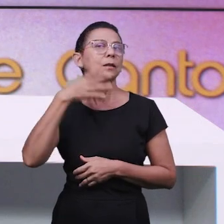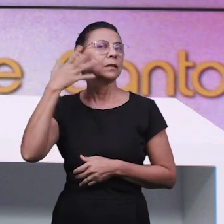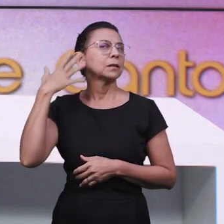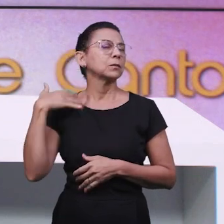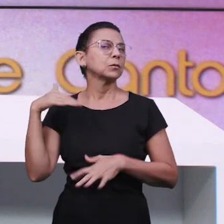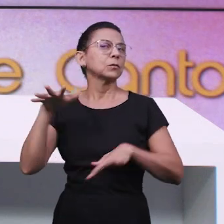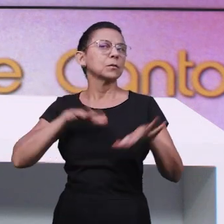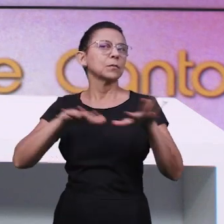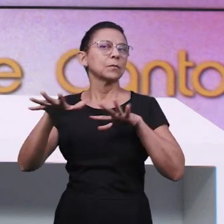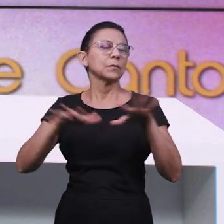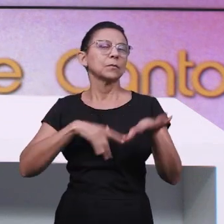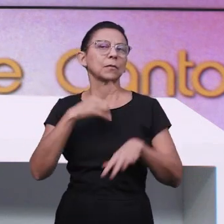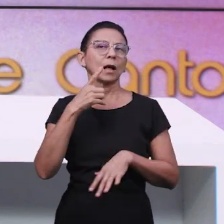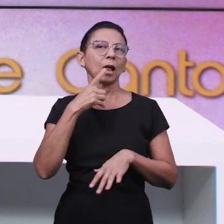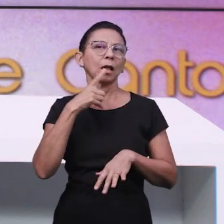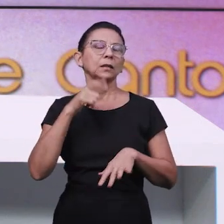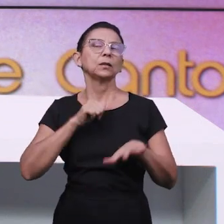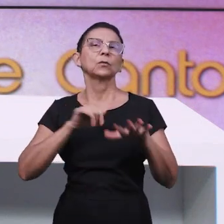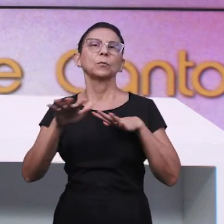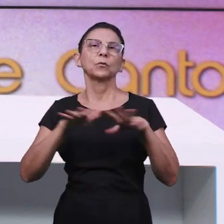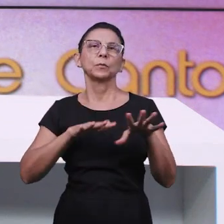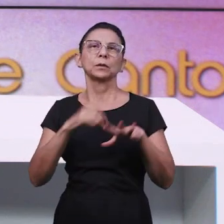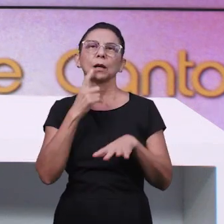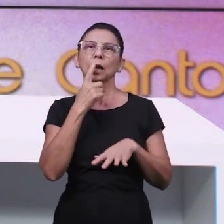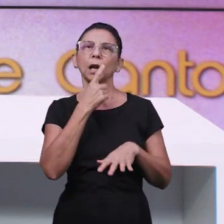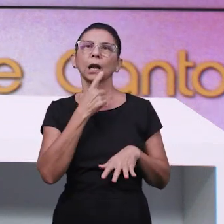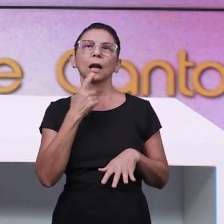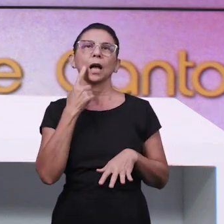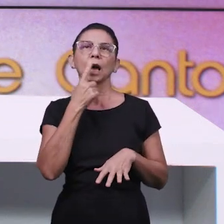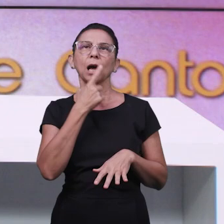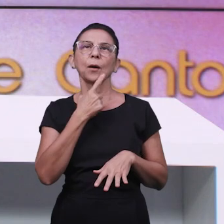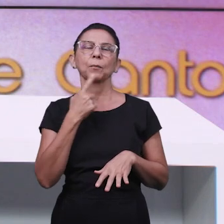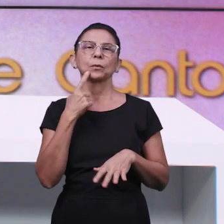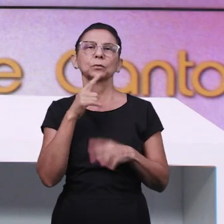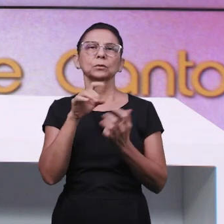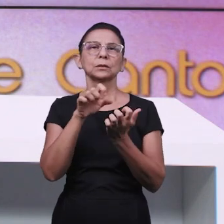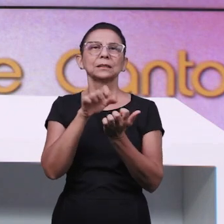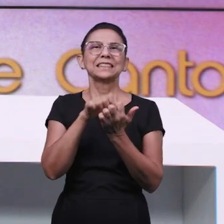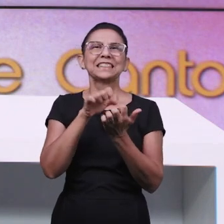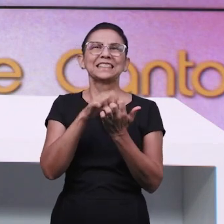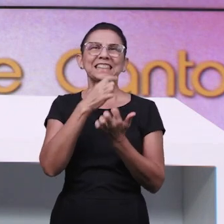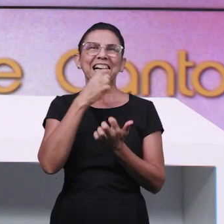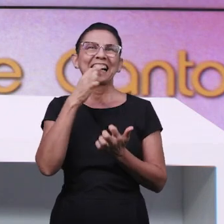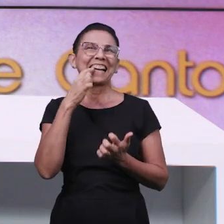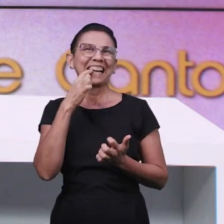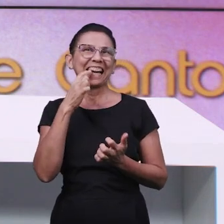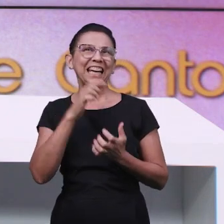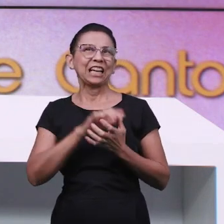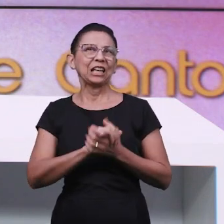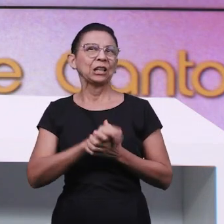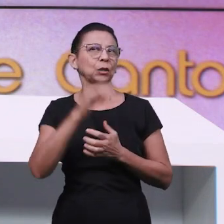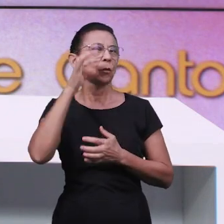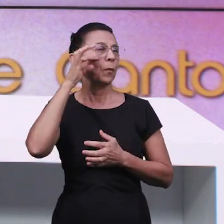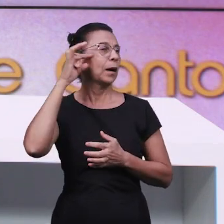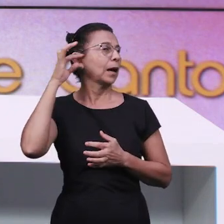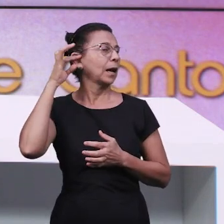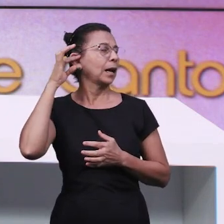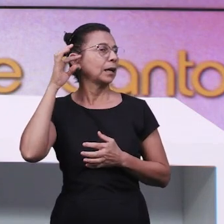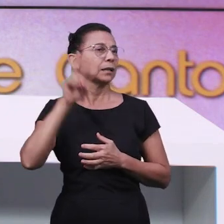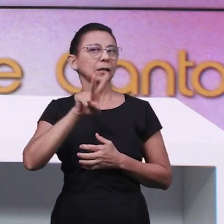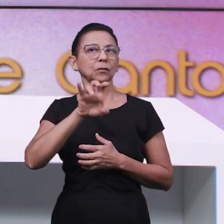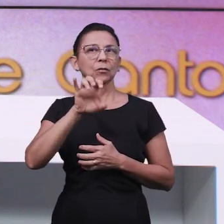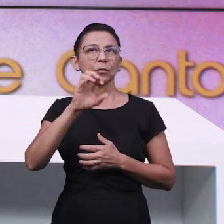movimentando, a língua se movimentando, os lábios, a estrutura dos dentes, a estrutura do véu palatino que